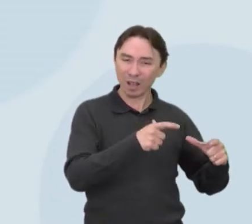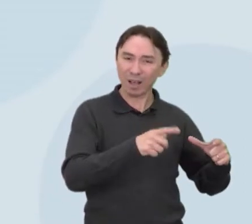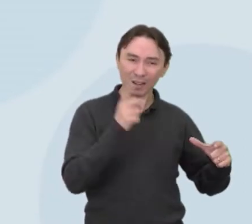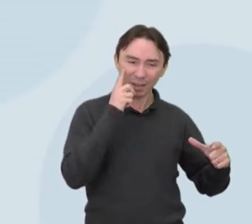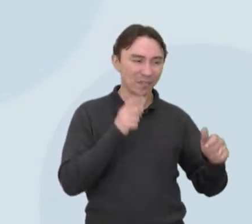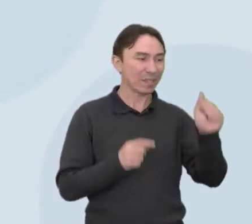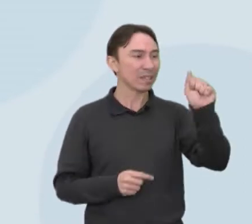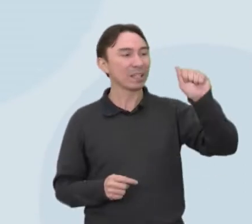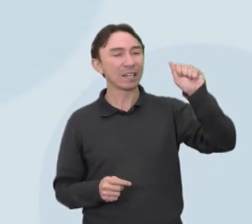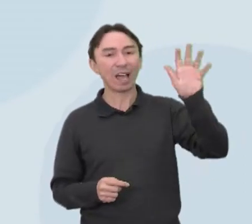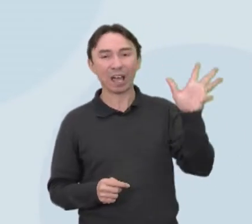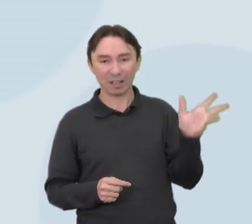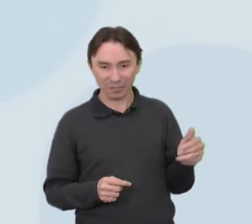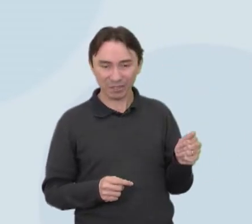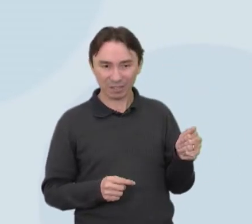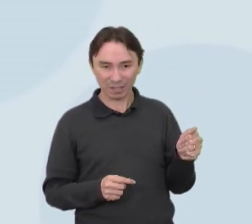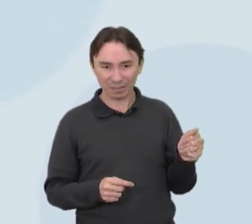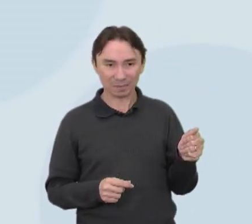Angola, né?